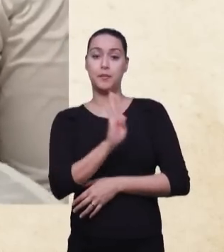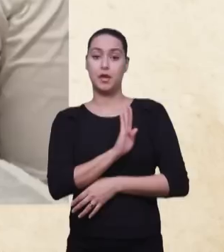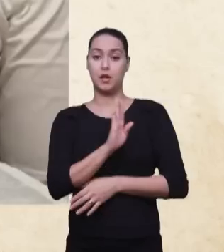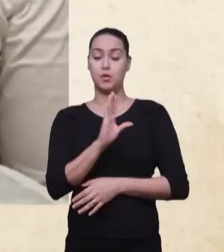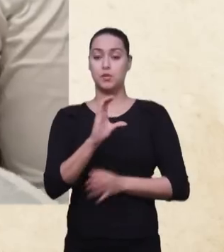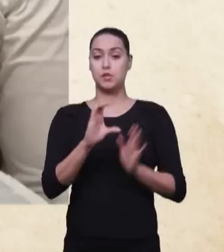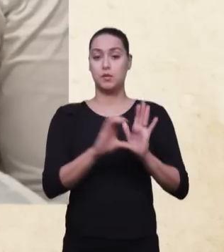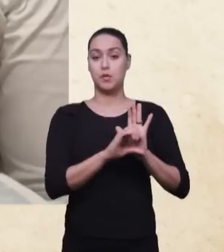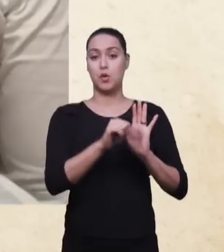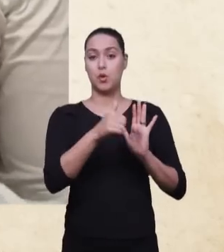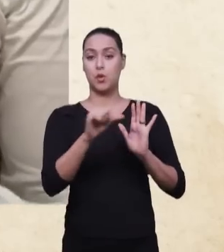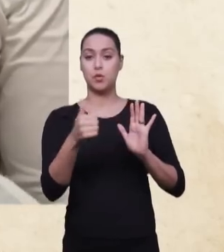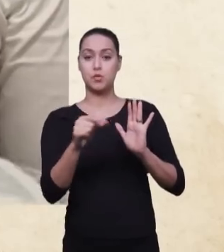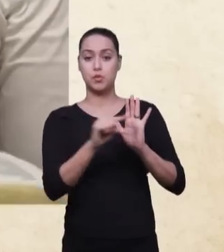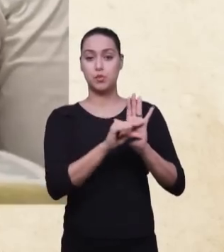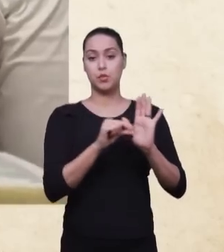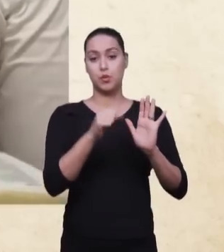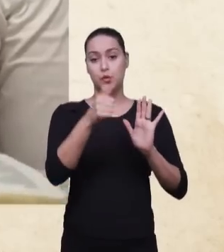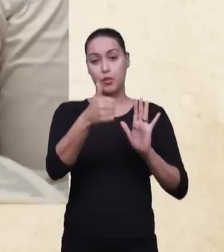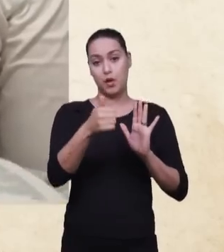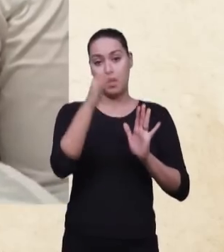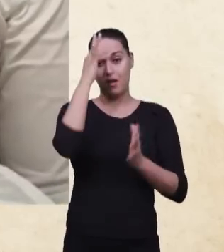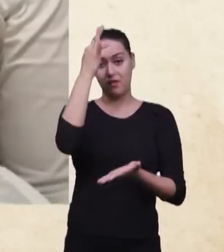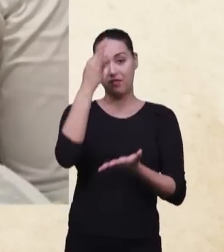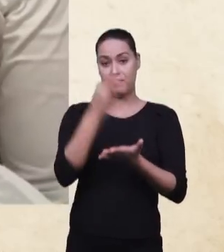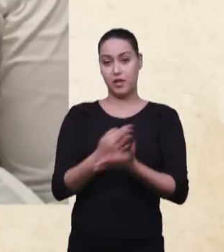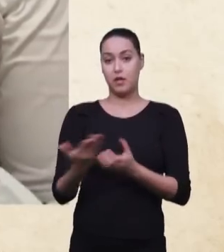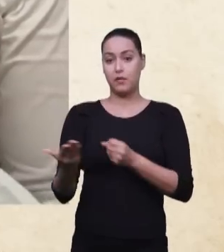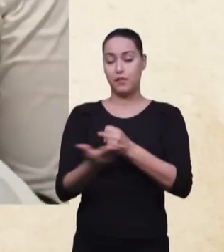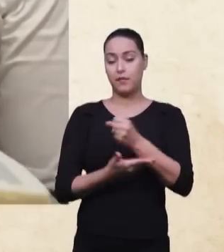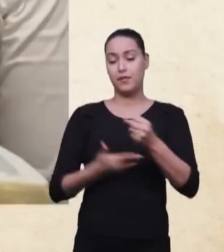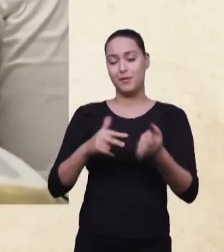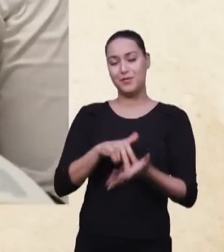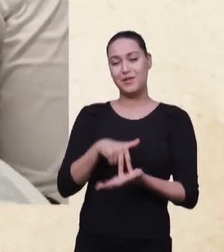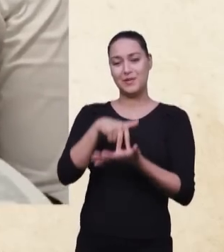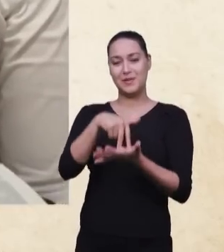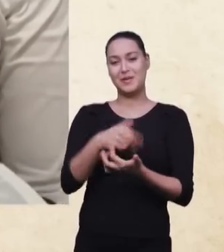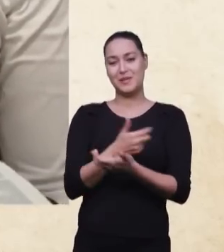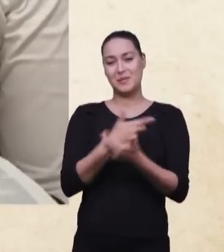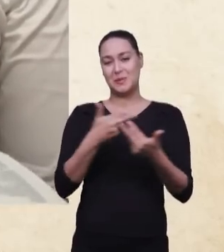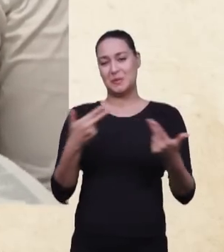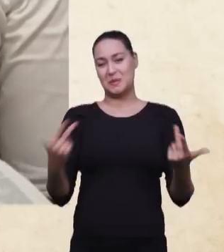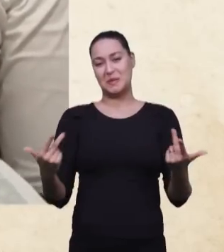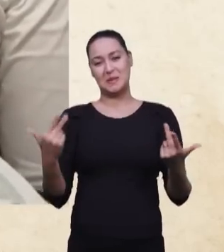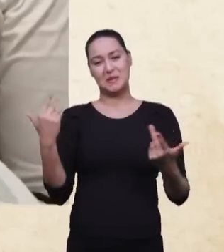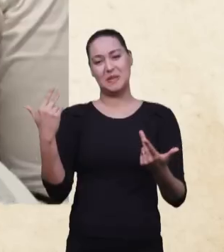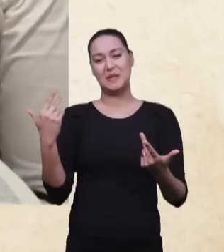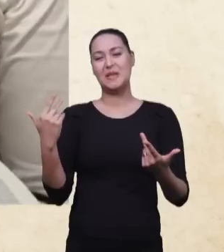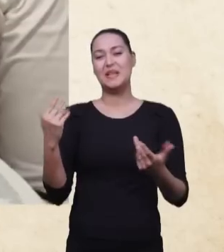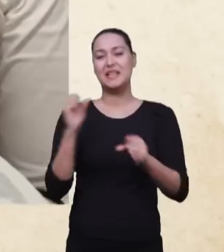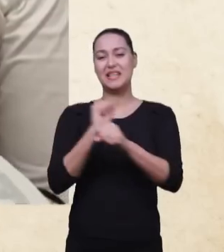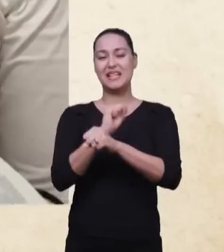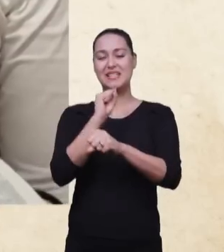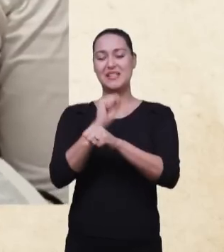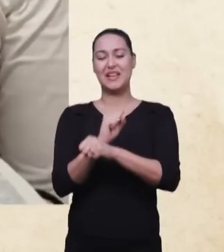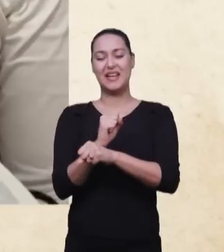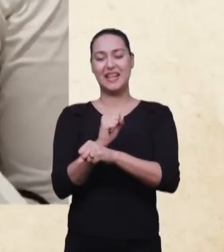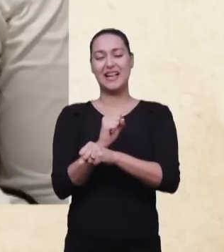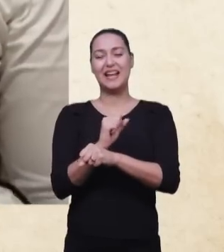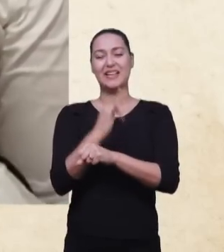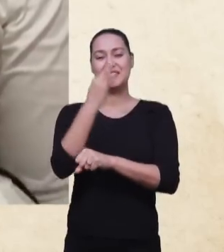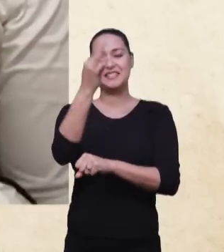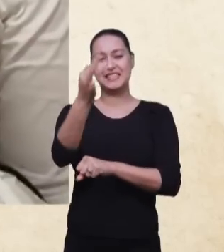11:1 diz: Ora, a fé é o firme fundamento das coisas que se esperam e a prova das coisas que não